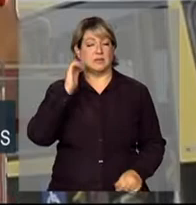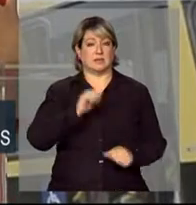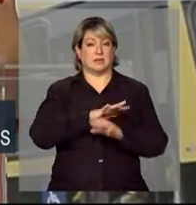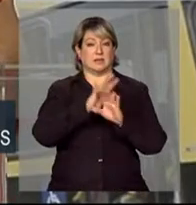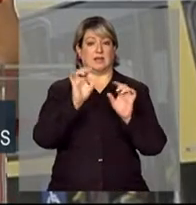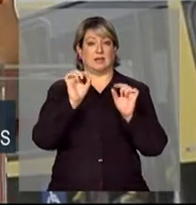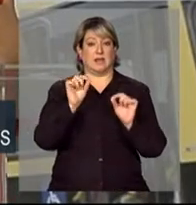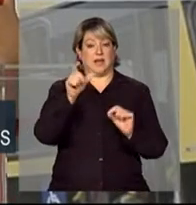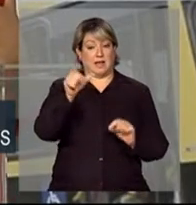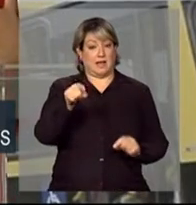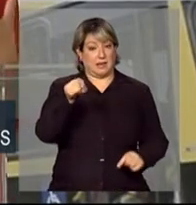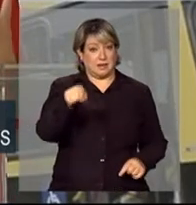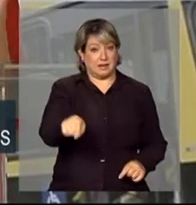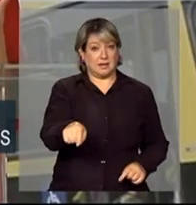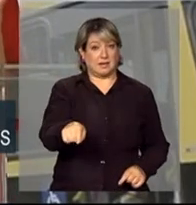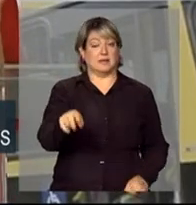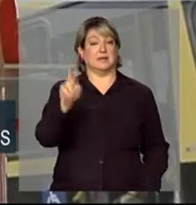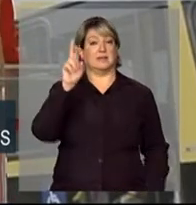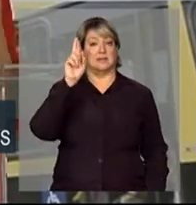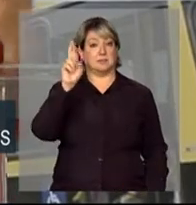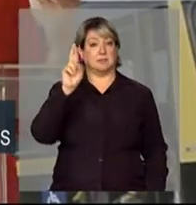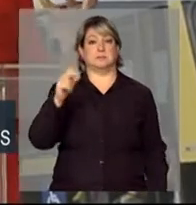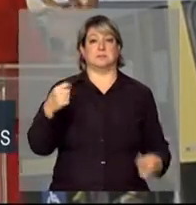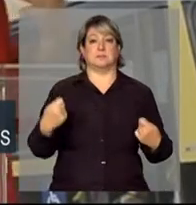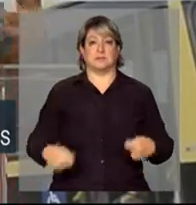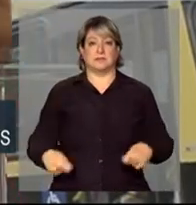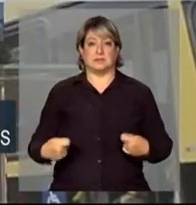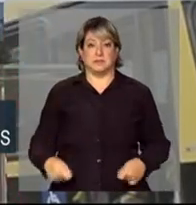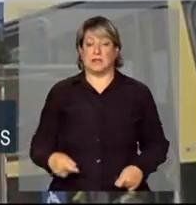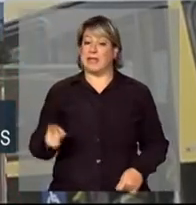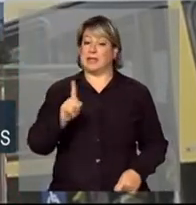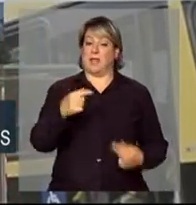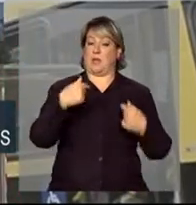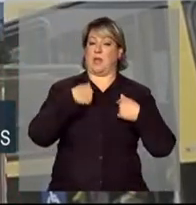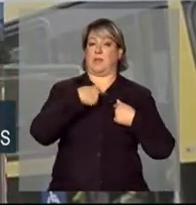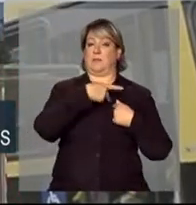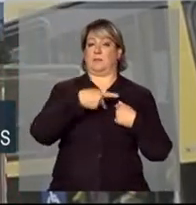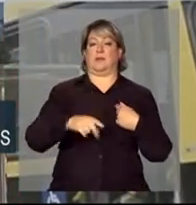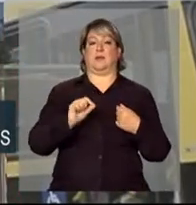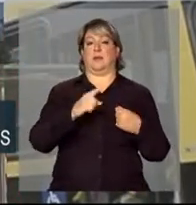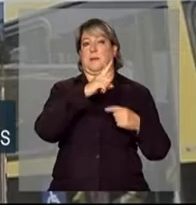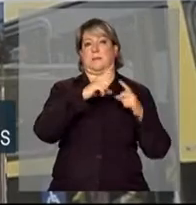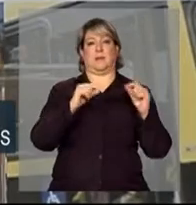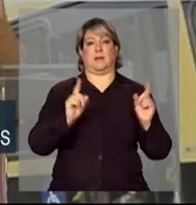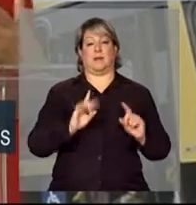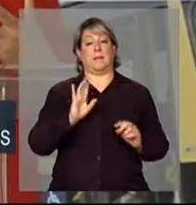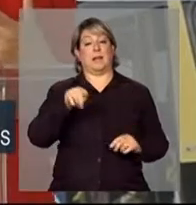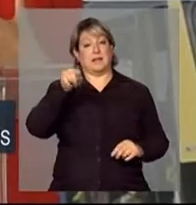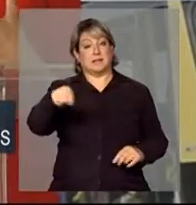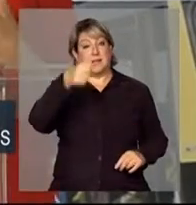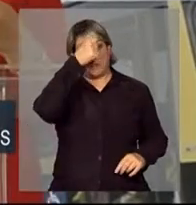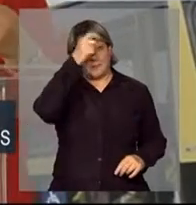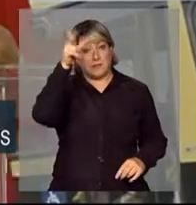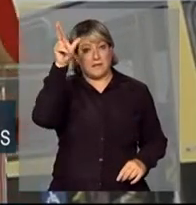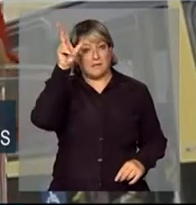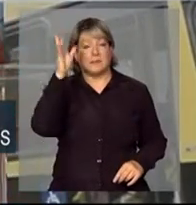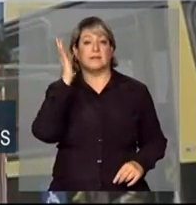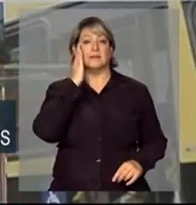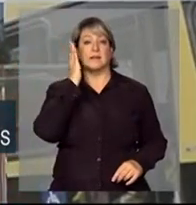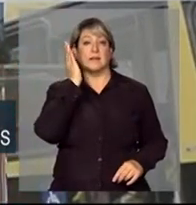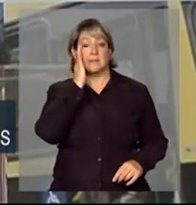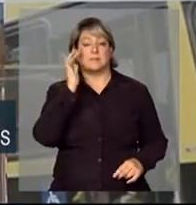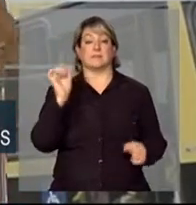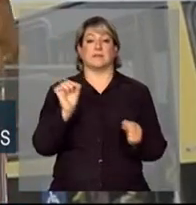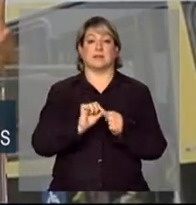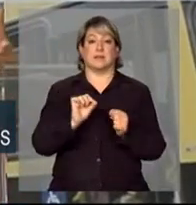a ele cabe ter, e não a presidenta lá em Brasília, para